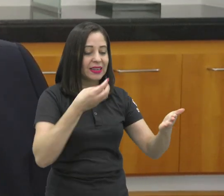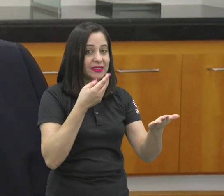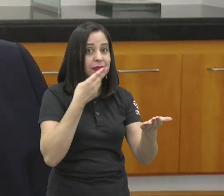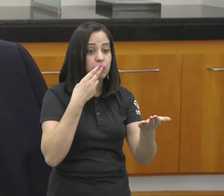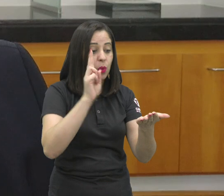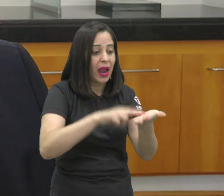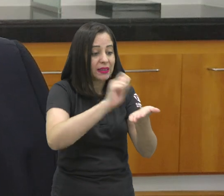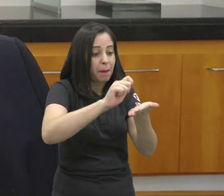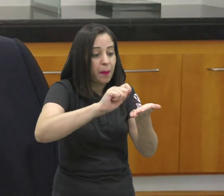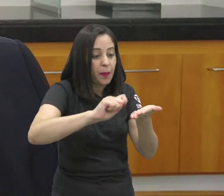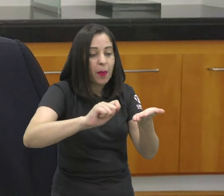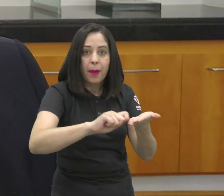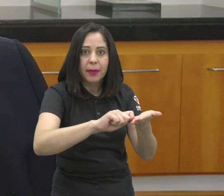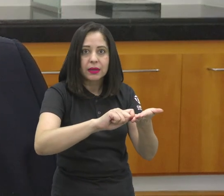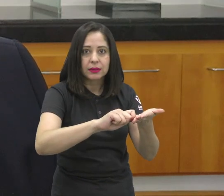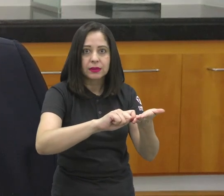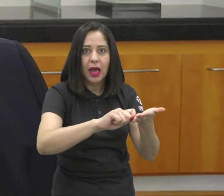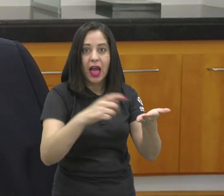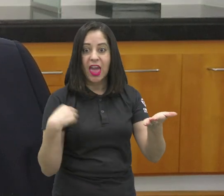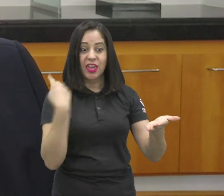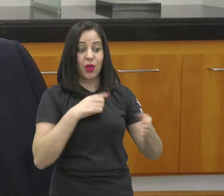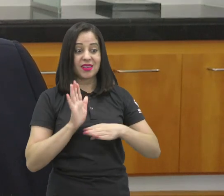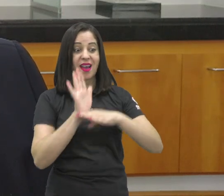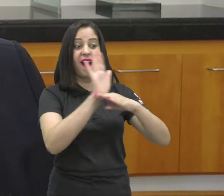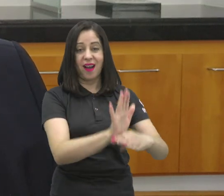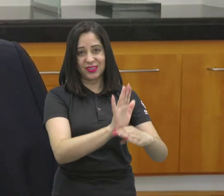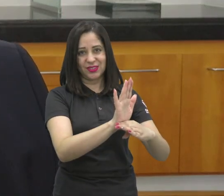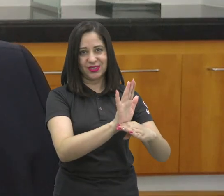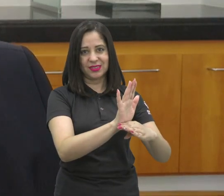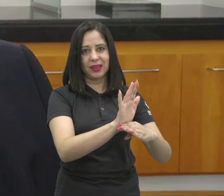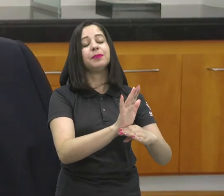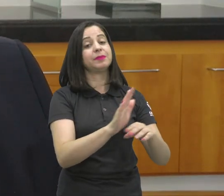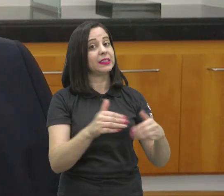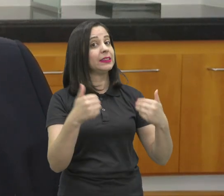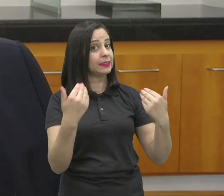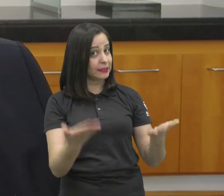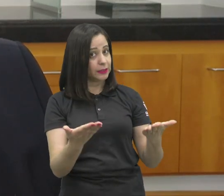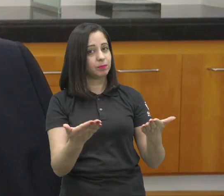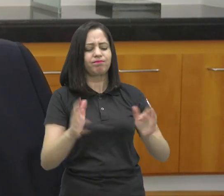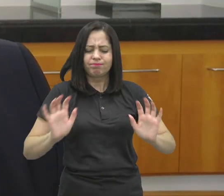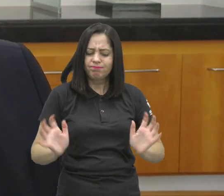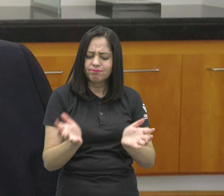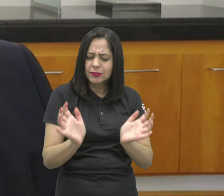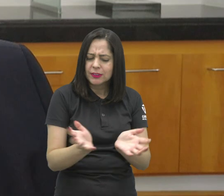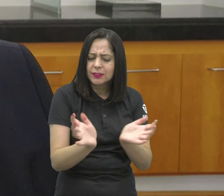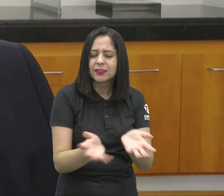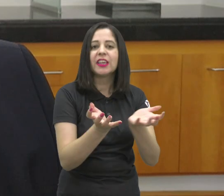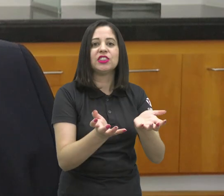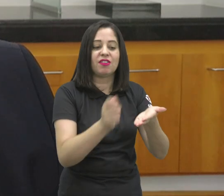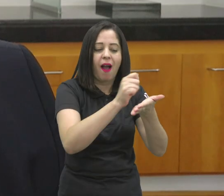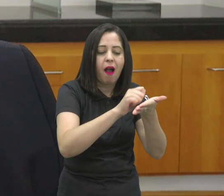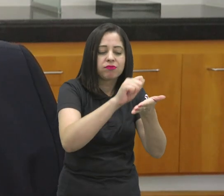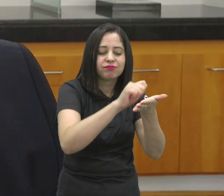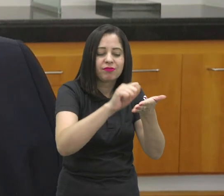que estão em situação de vulnerabilidade social e que escrevem ao bom velhinho. Assim, além de estimular a redação de cartas